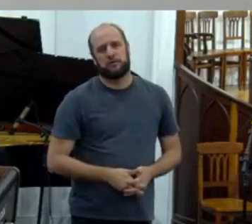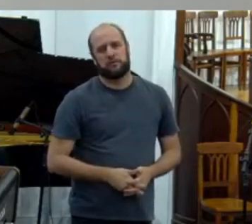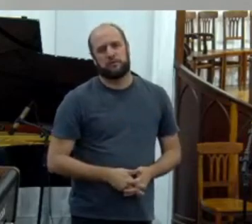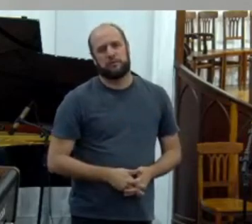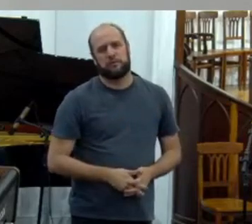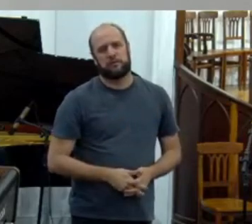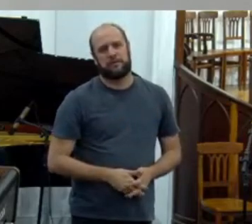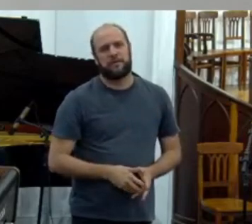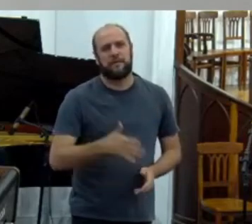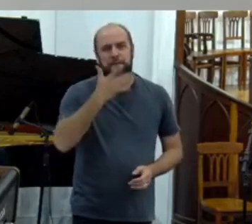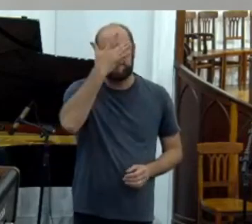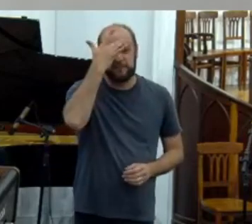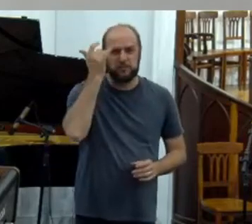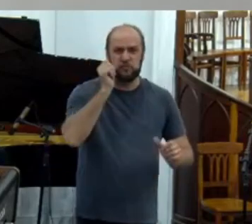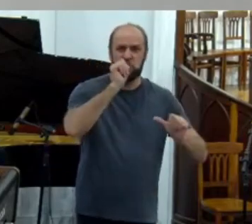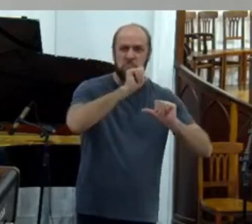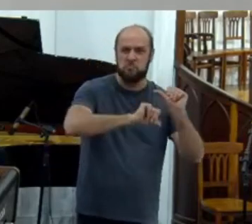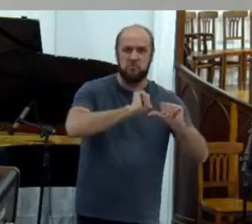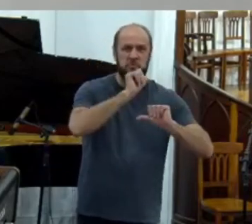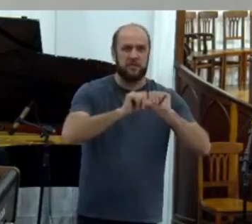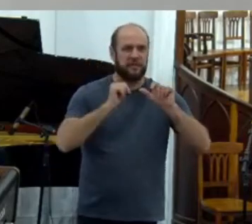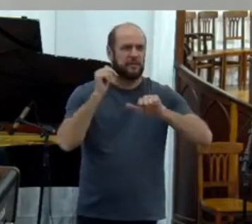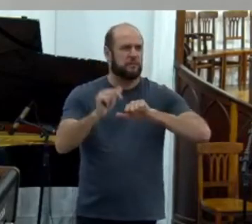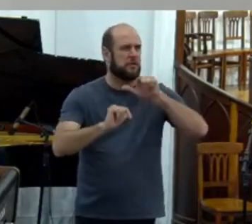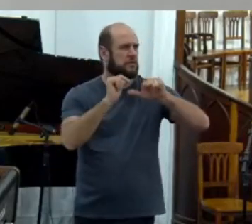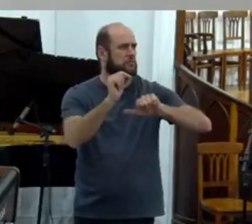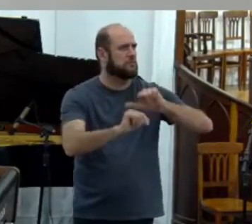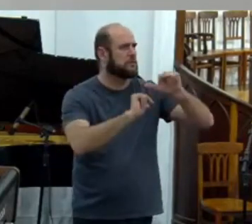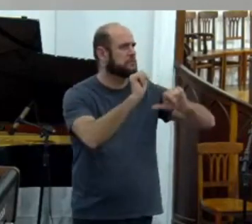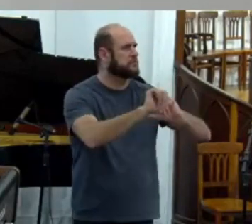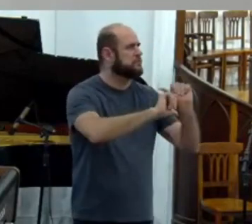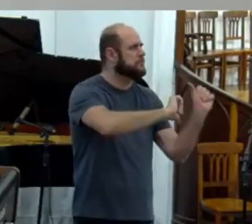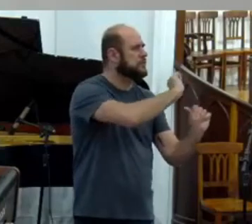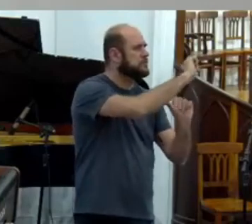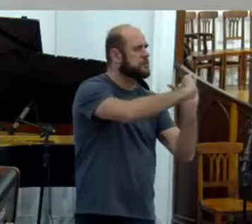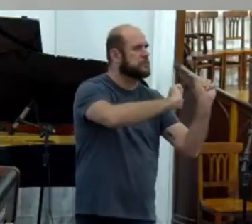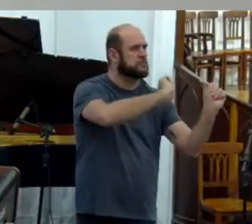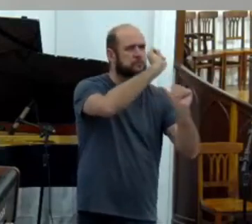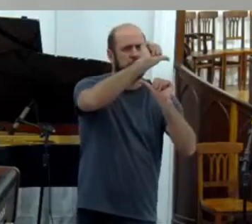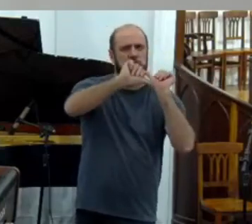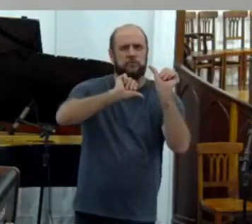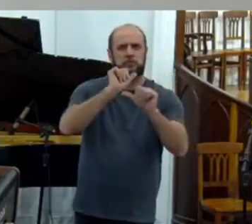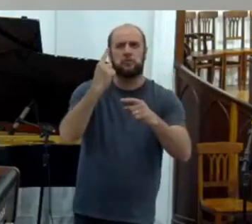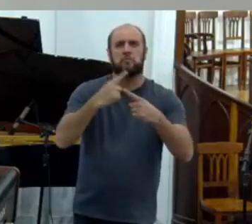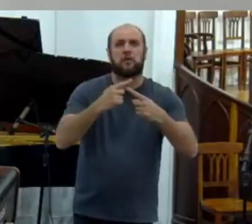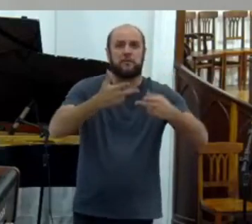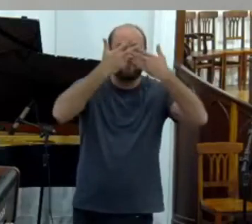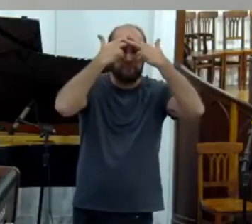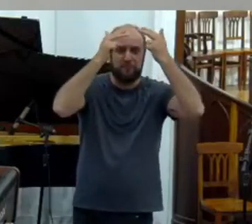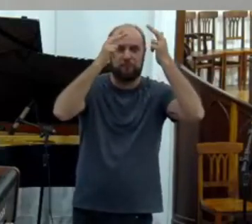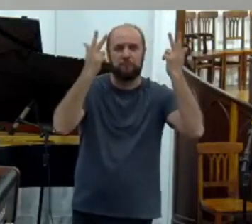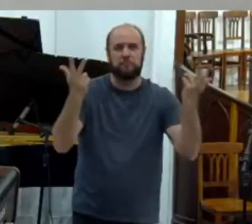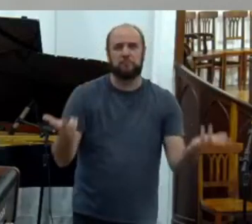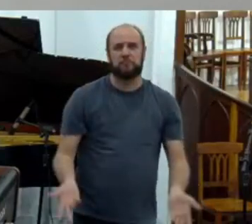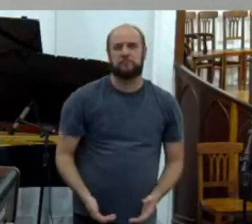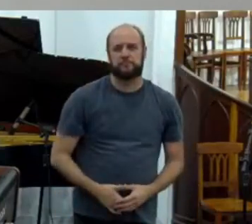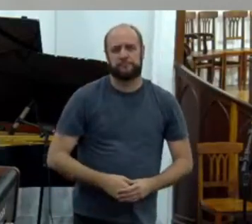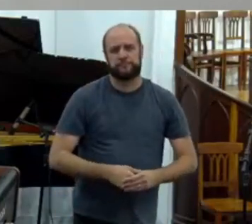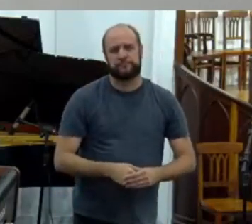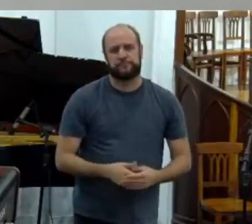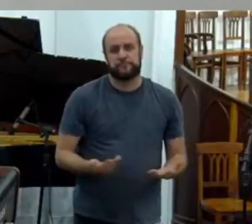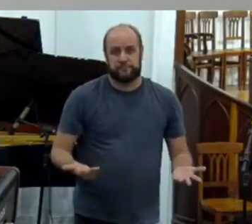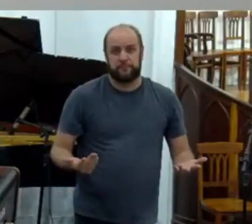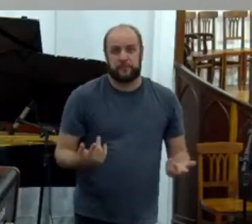Quantas pessoas não trocam de atividade para outra atividade porque estão frustradas com sua própria caminhada?